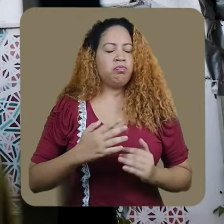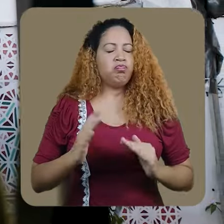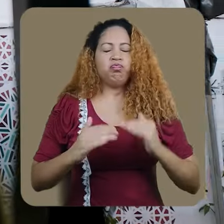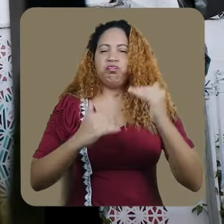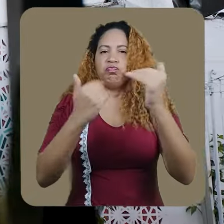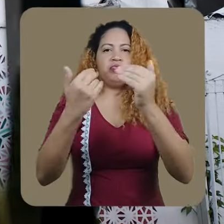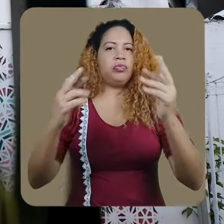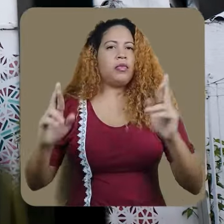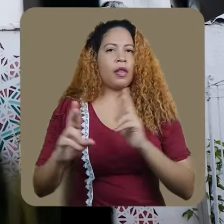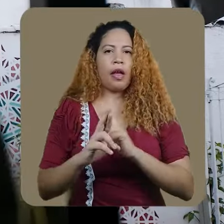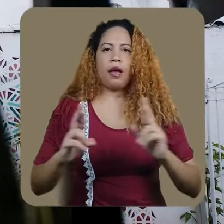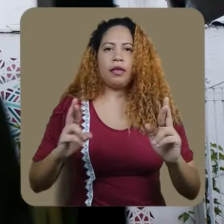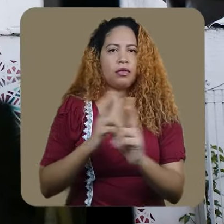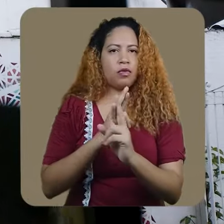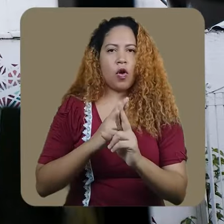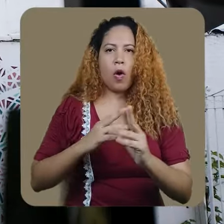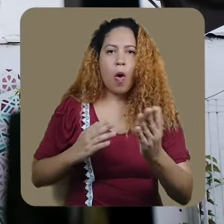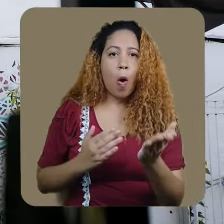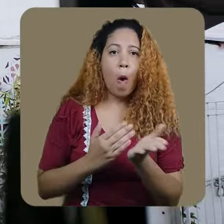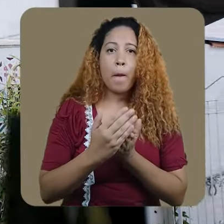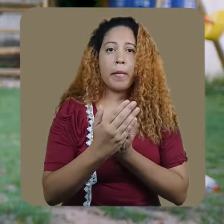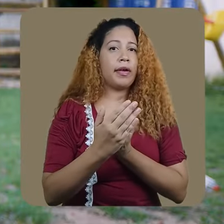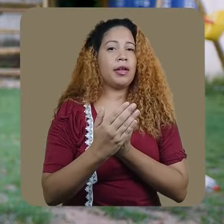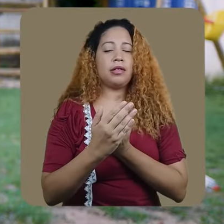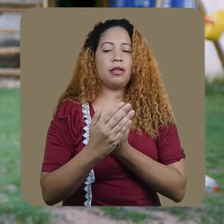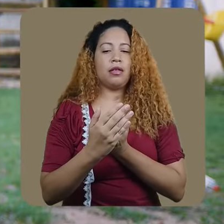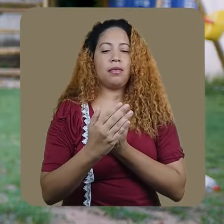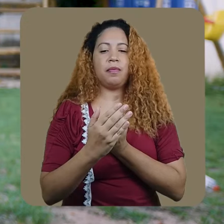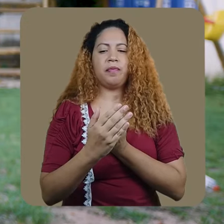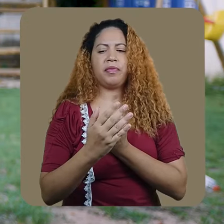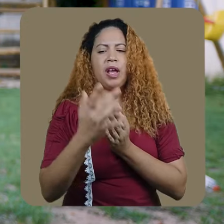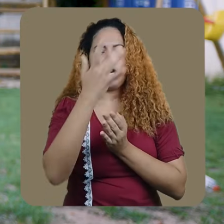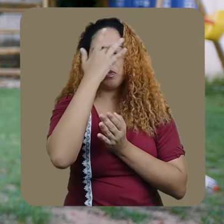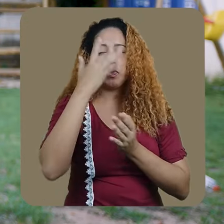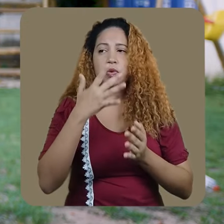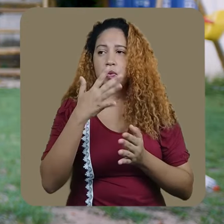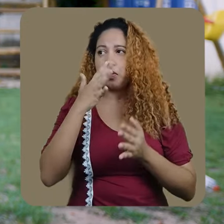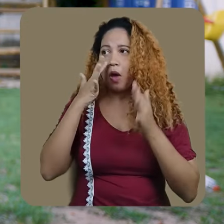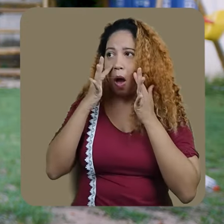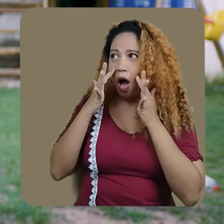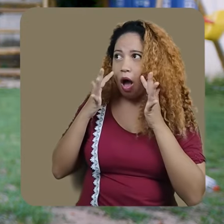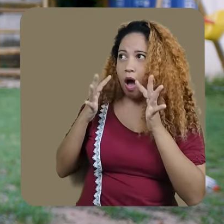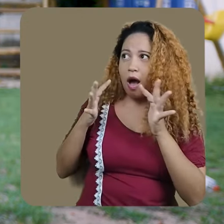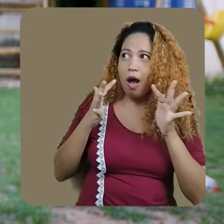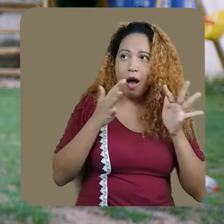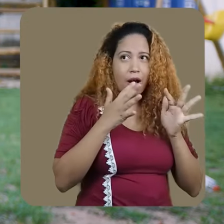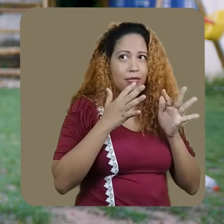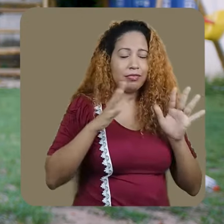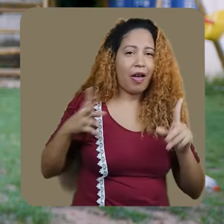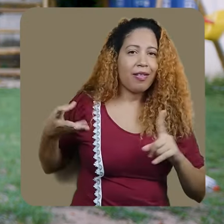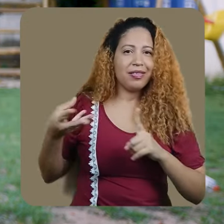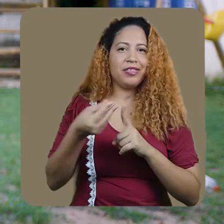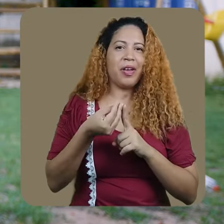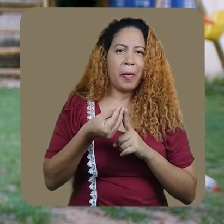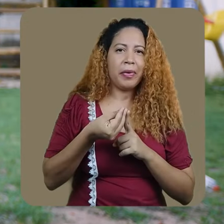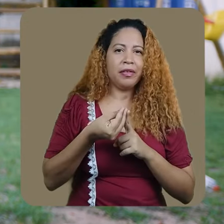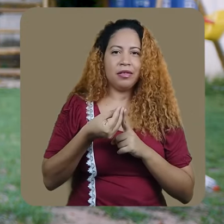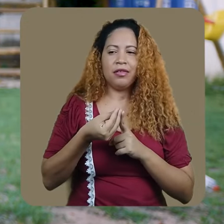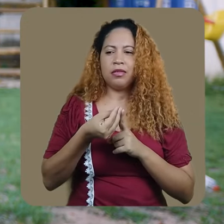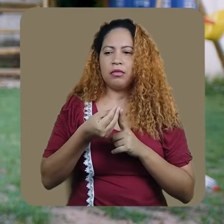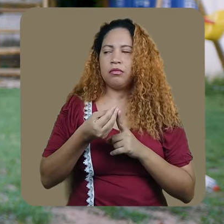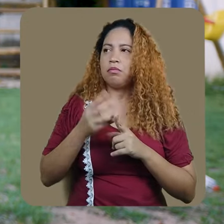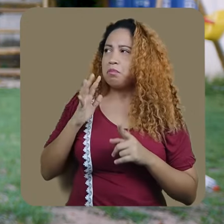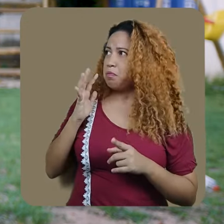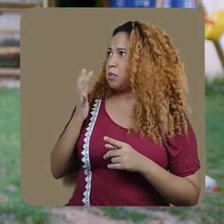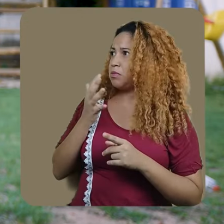A gente constrói uma relação que começa das pessoas que admiram a gente